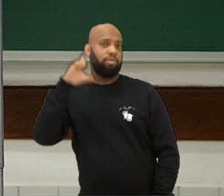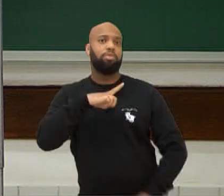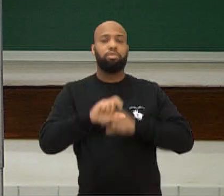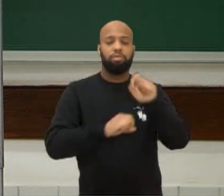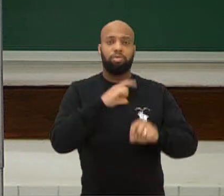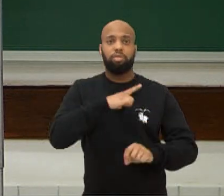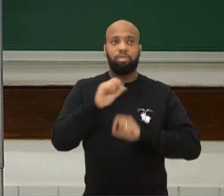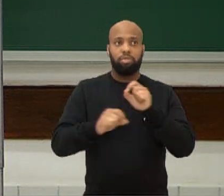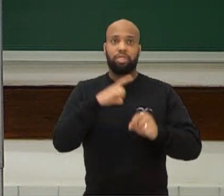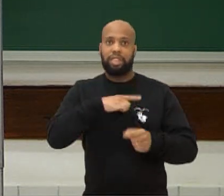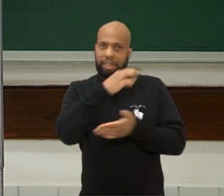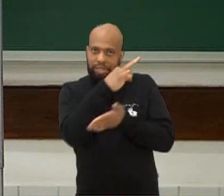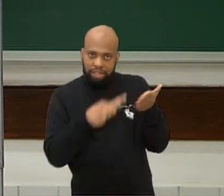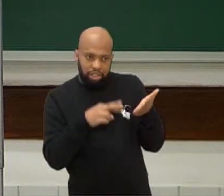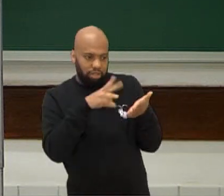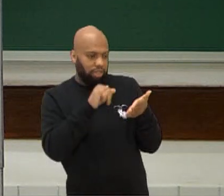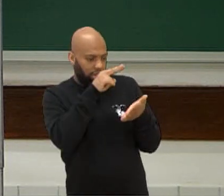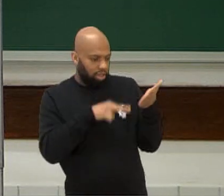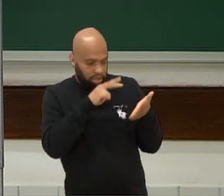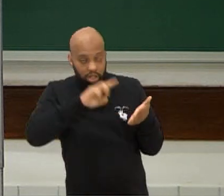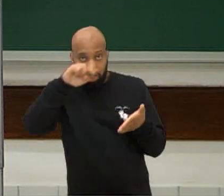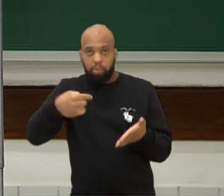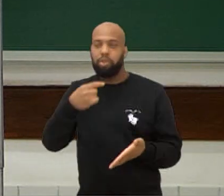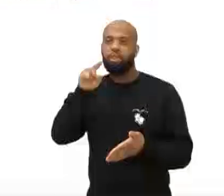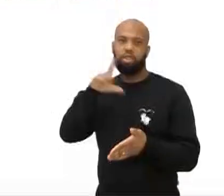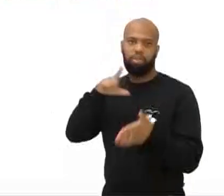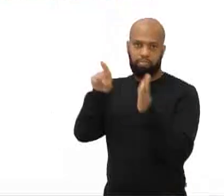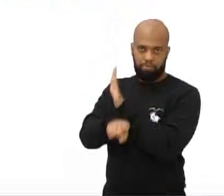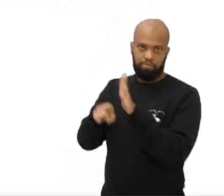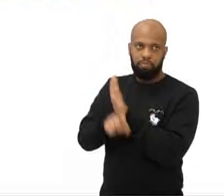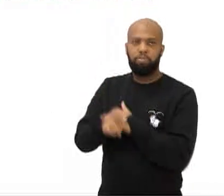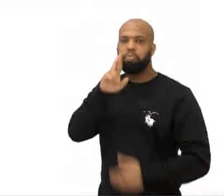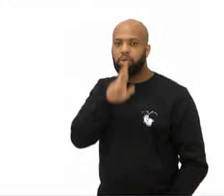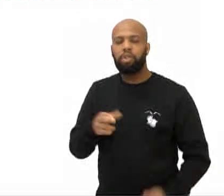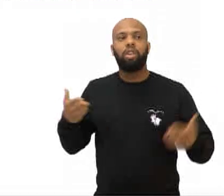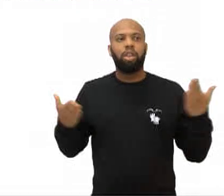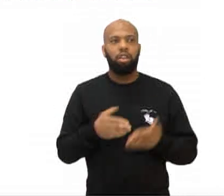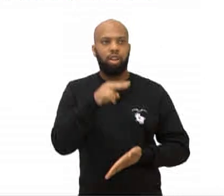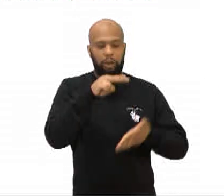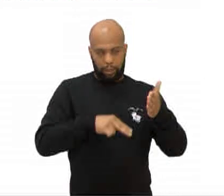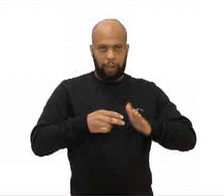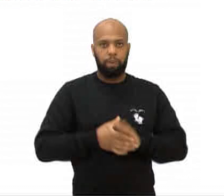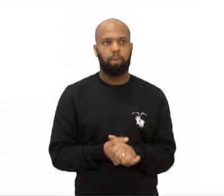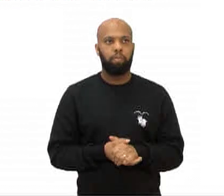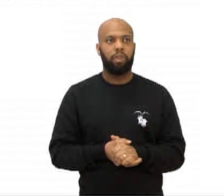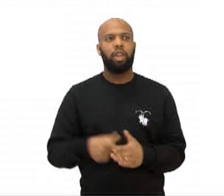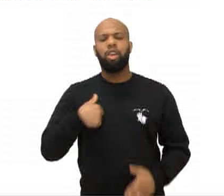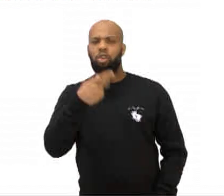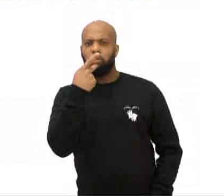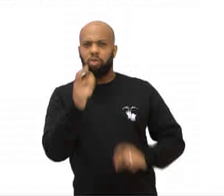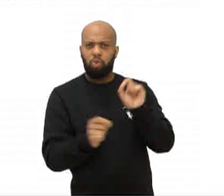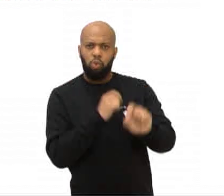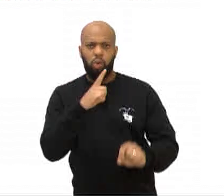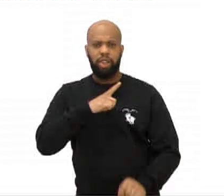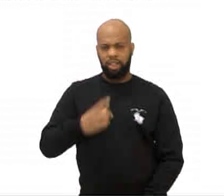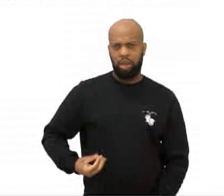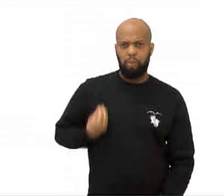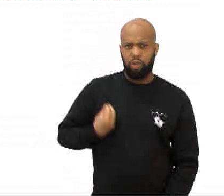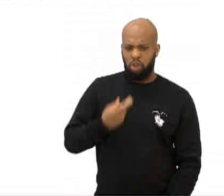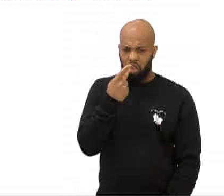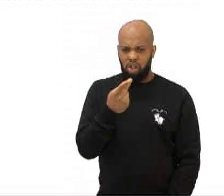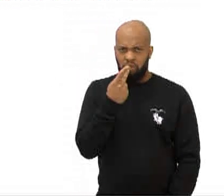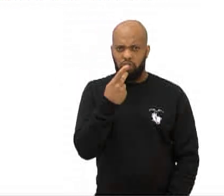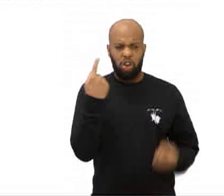Geralmente, uma citação para vocês responderem a questão. Então, interpretando. Eu digo que aqueles que condenam